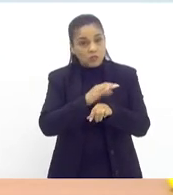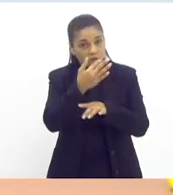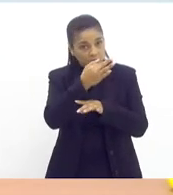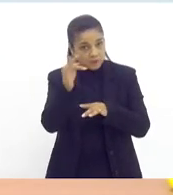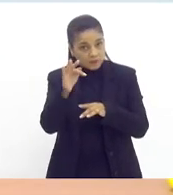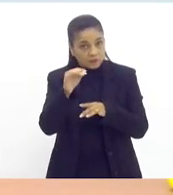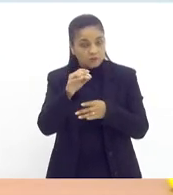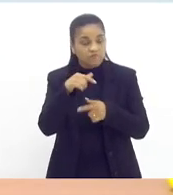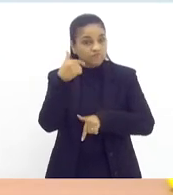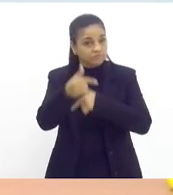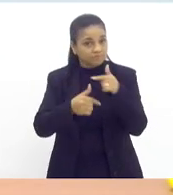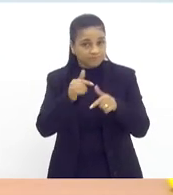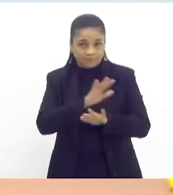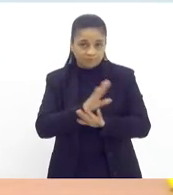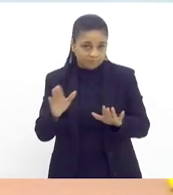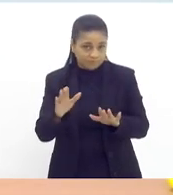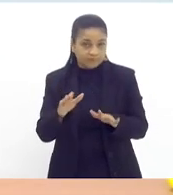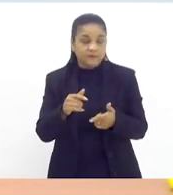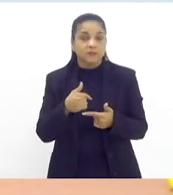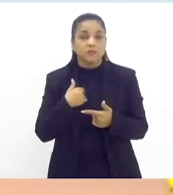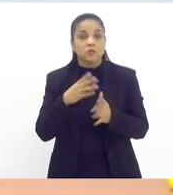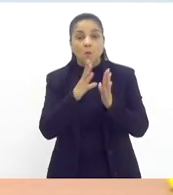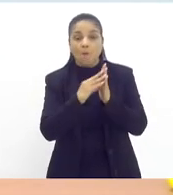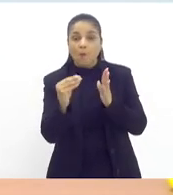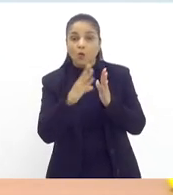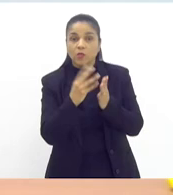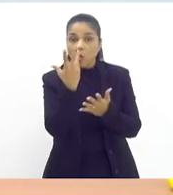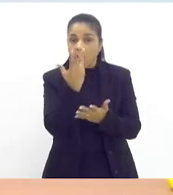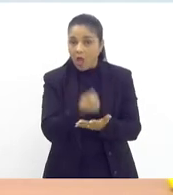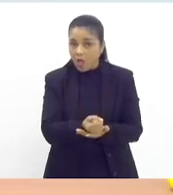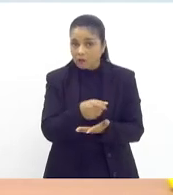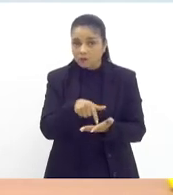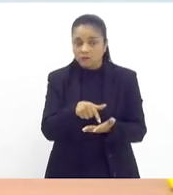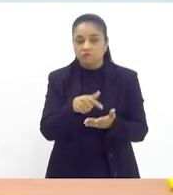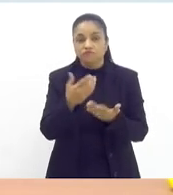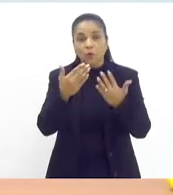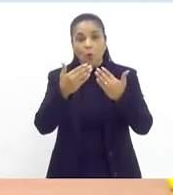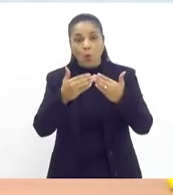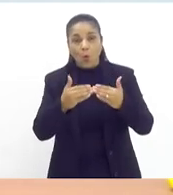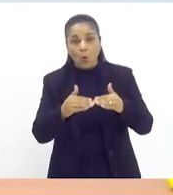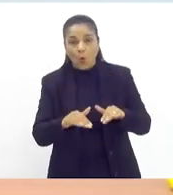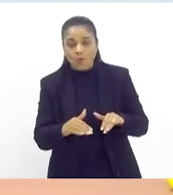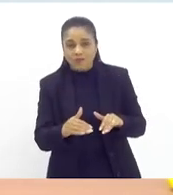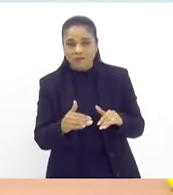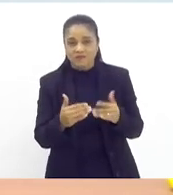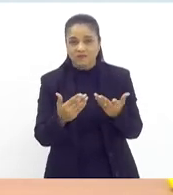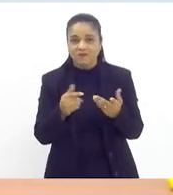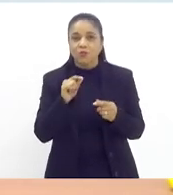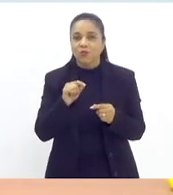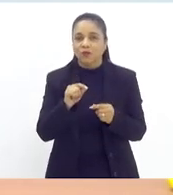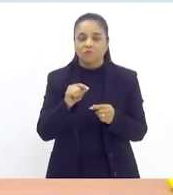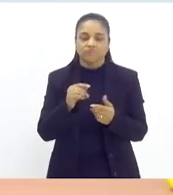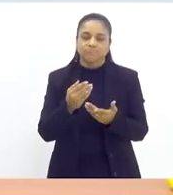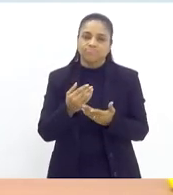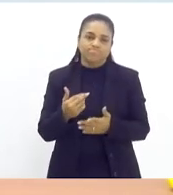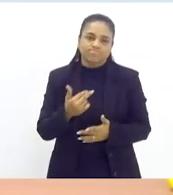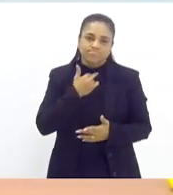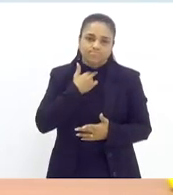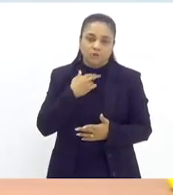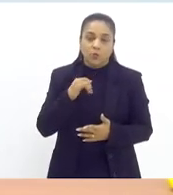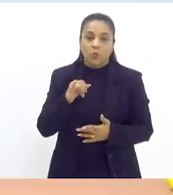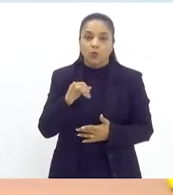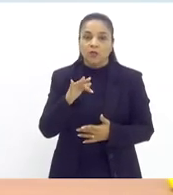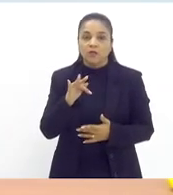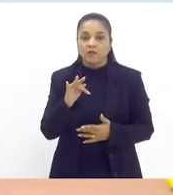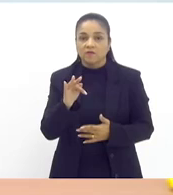aí, se eu adotar esse modelo de câmara de compensação, é inviável ter o IVA municipal. E aí, como é que